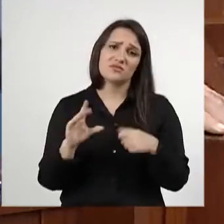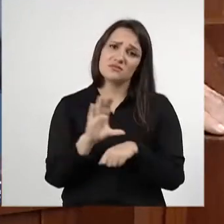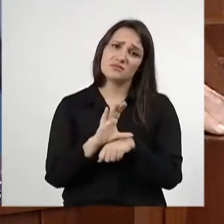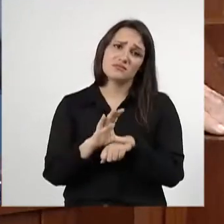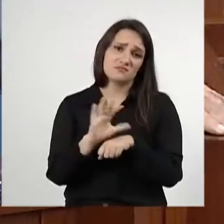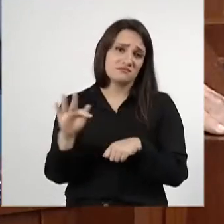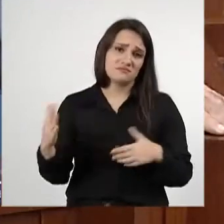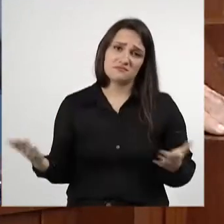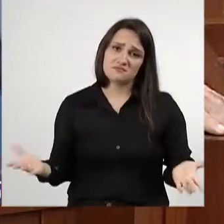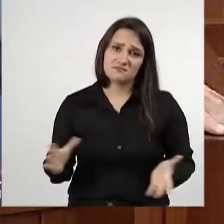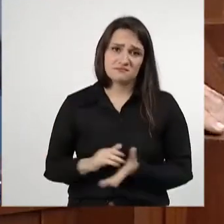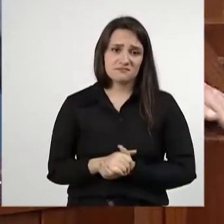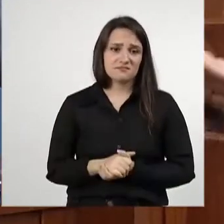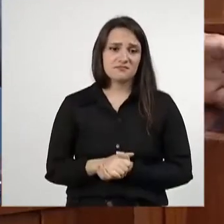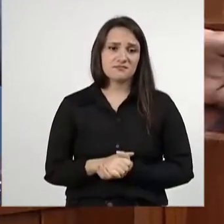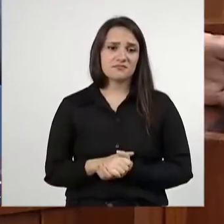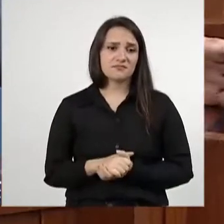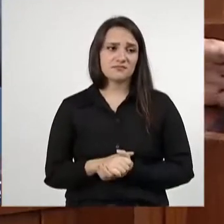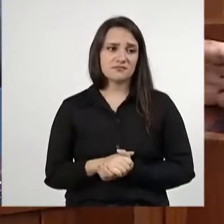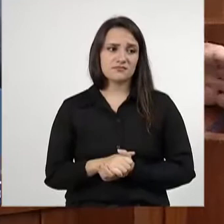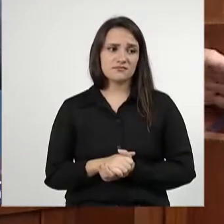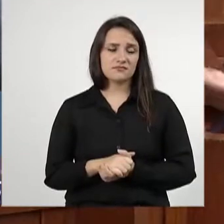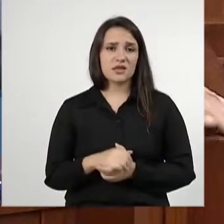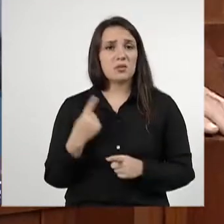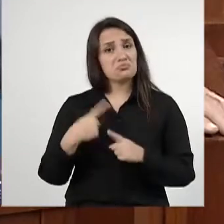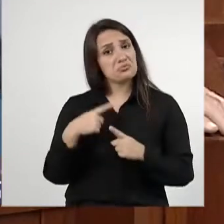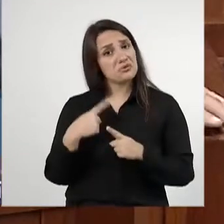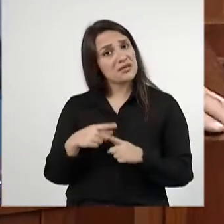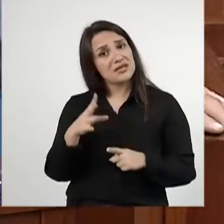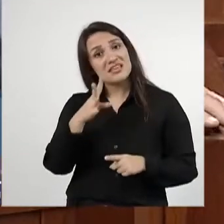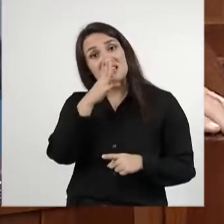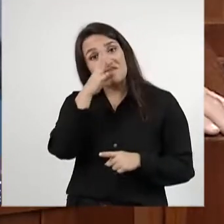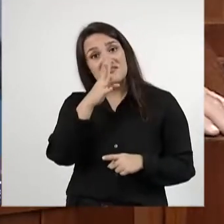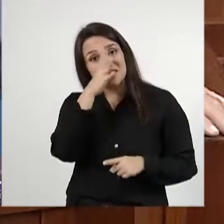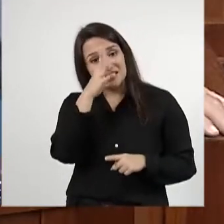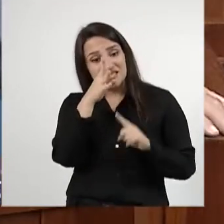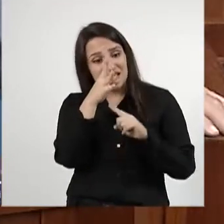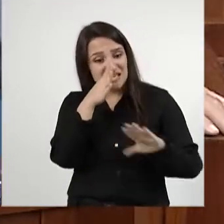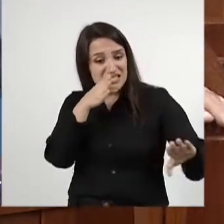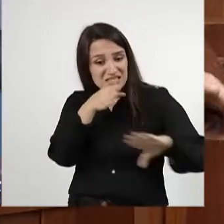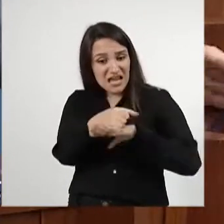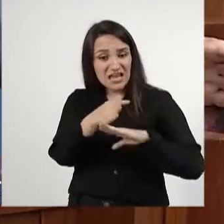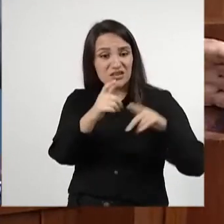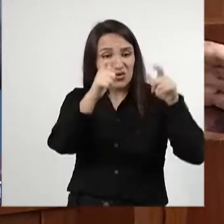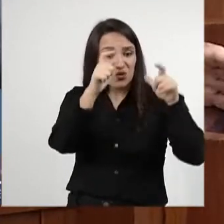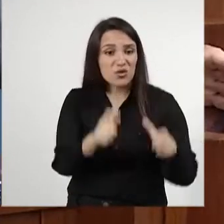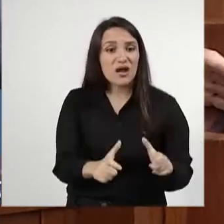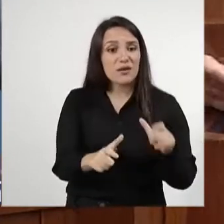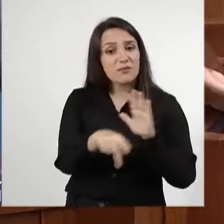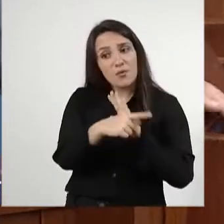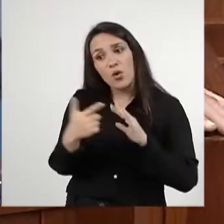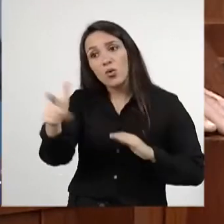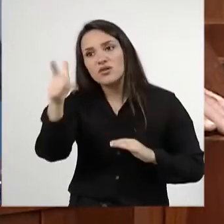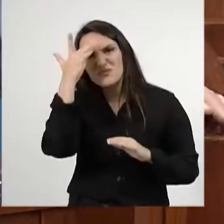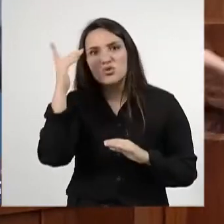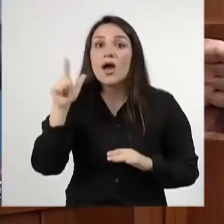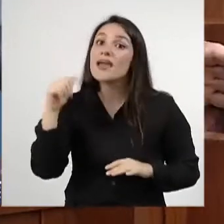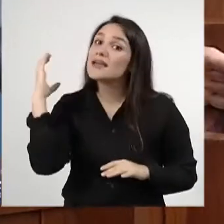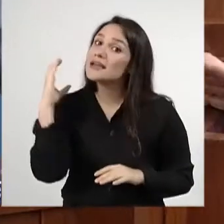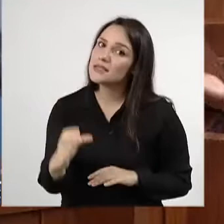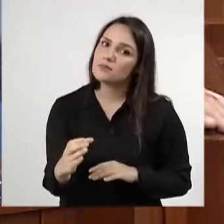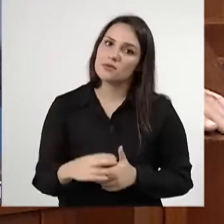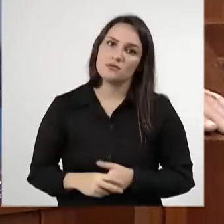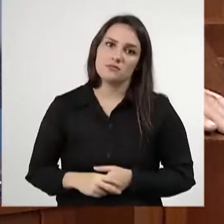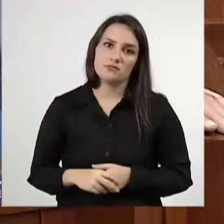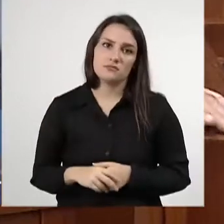Constituição Federal. Porque invasão, deputado, é crime. E o que acontece nesse Estado, o que